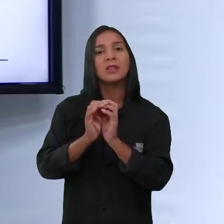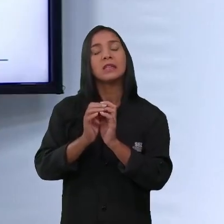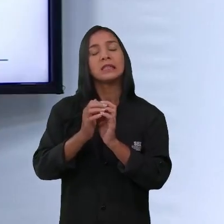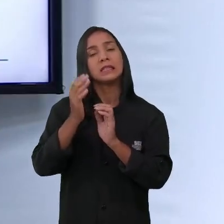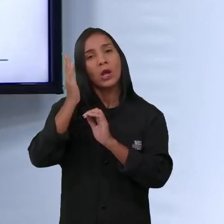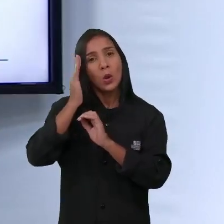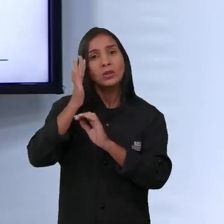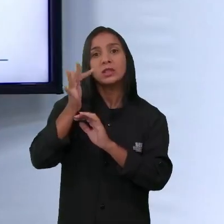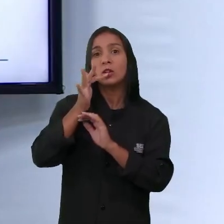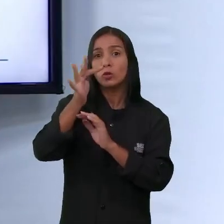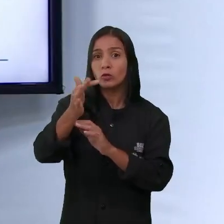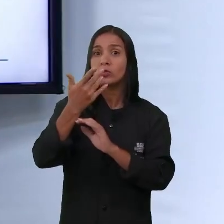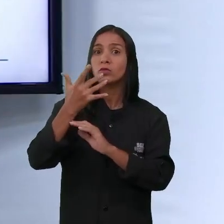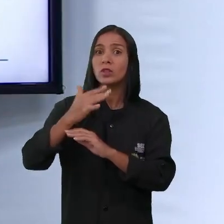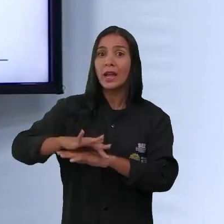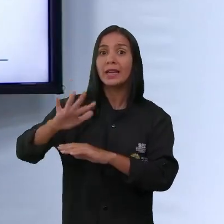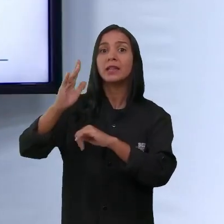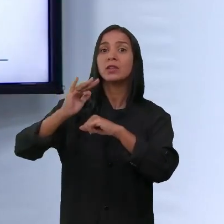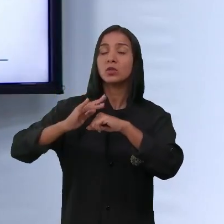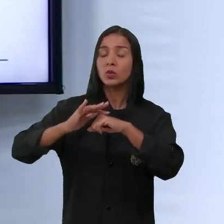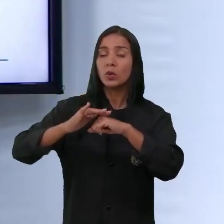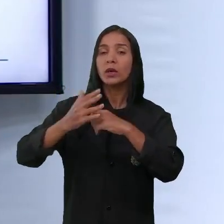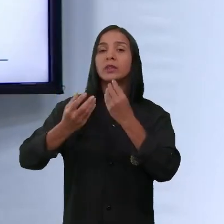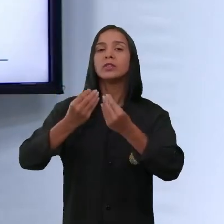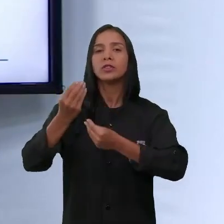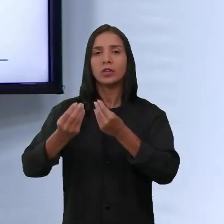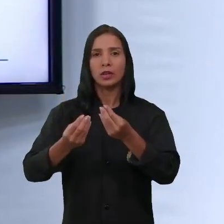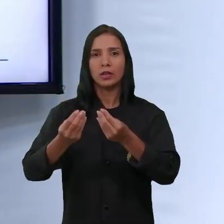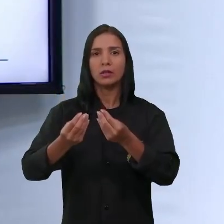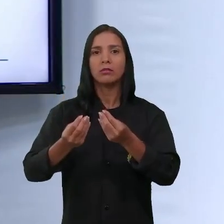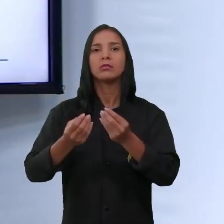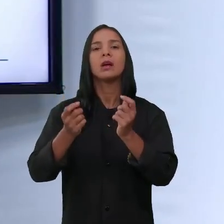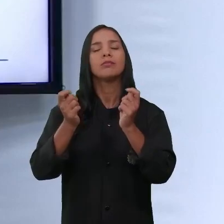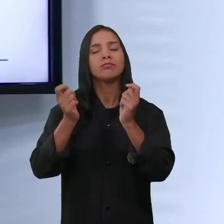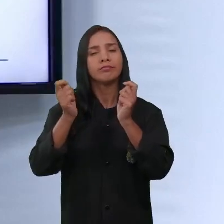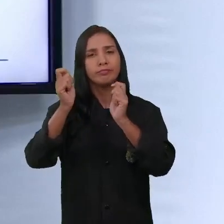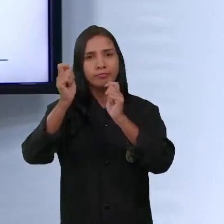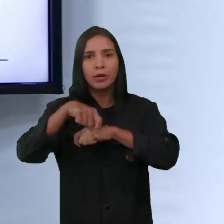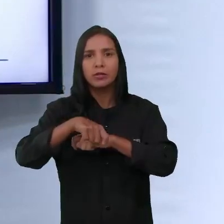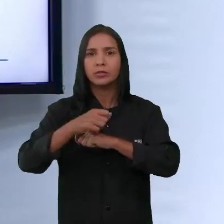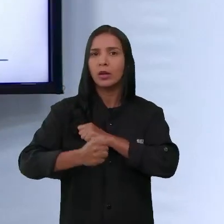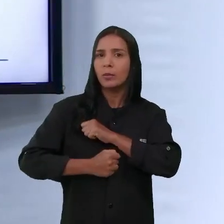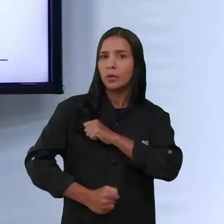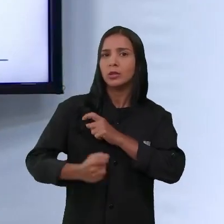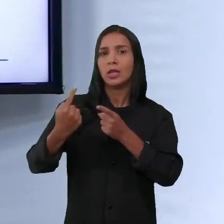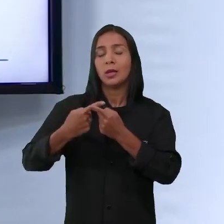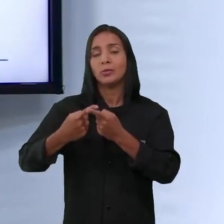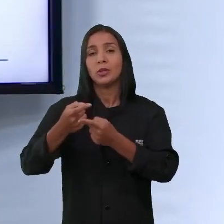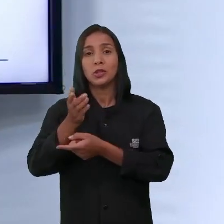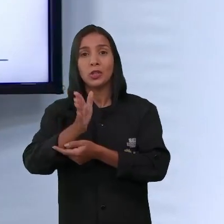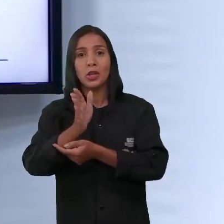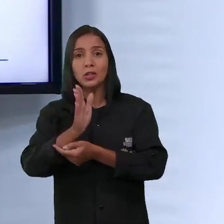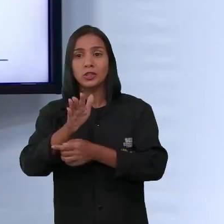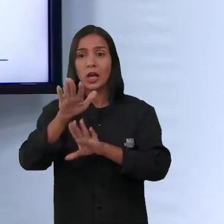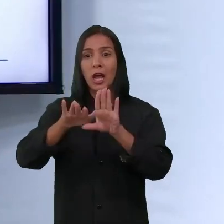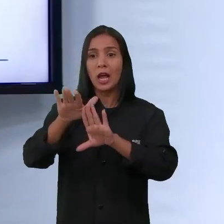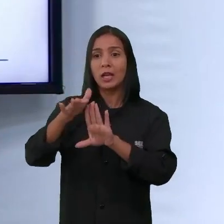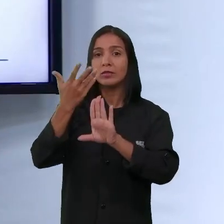criança, muitas das vezes, aliás, em todos os casos, a óbito. Às vezes, quando a criança ela